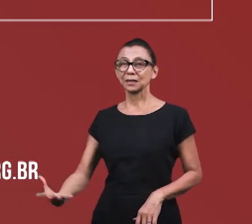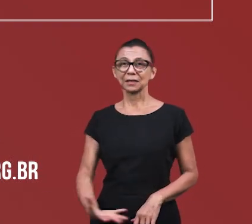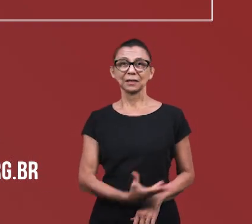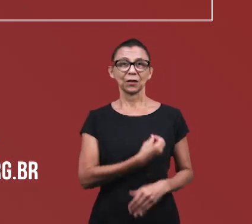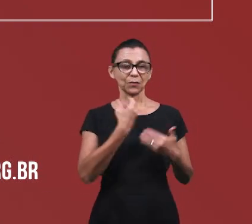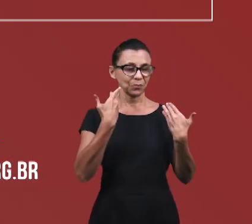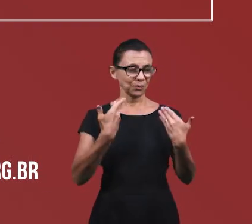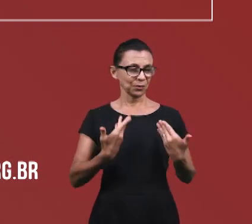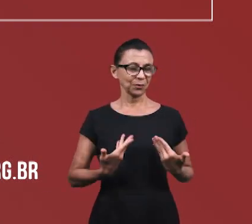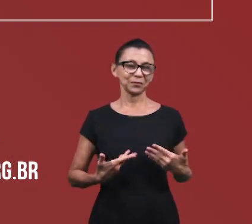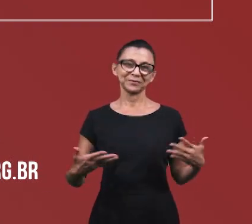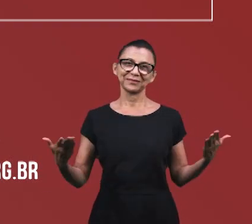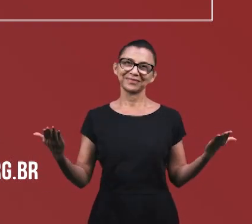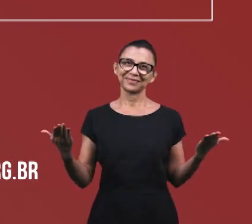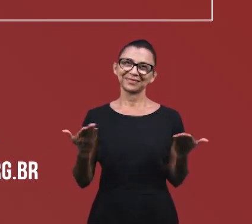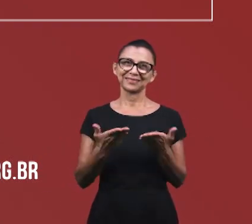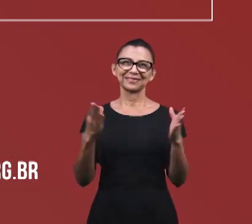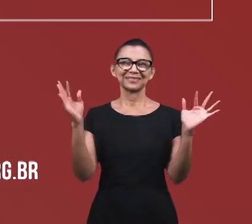agora sou